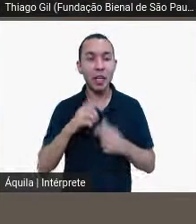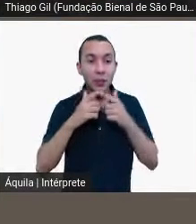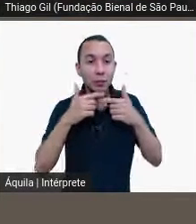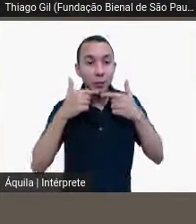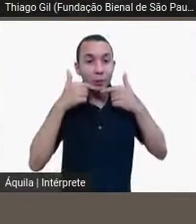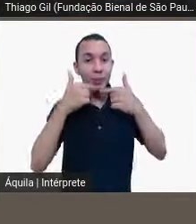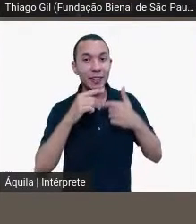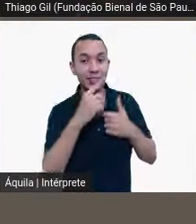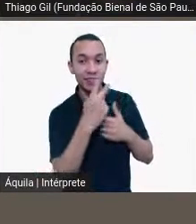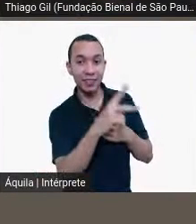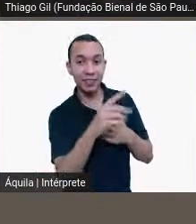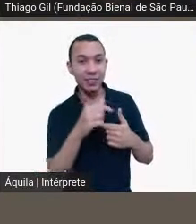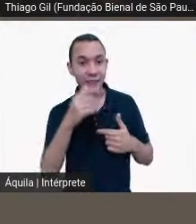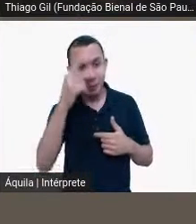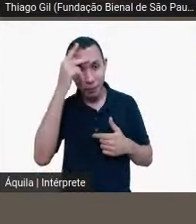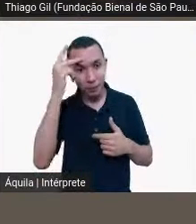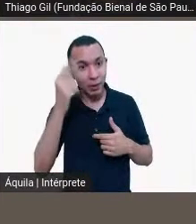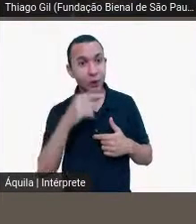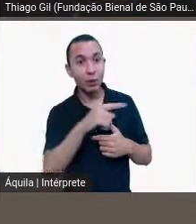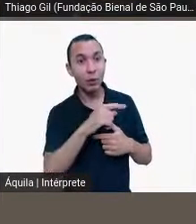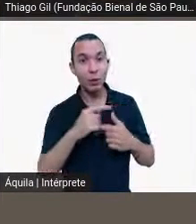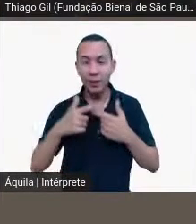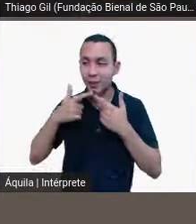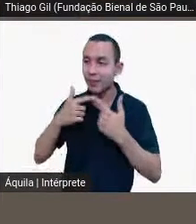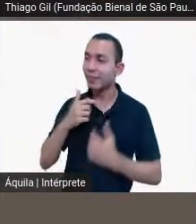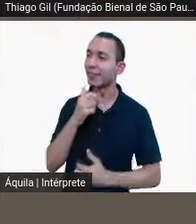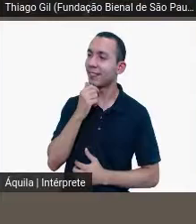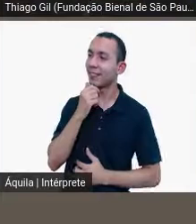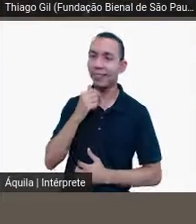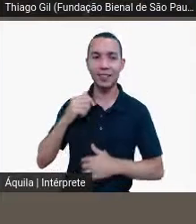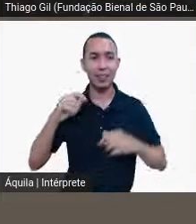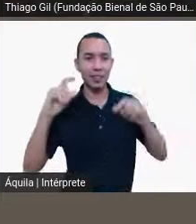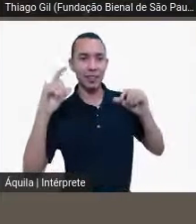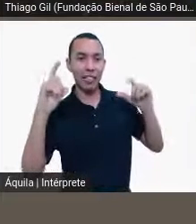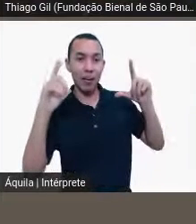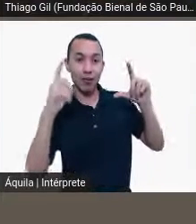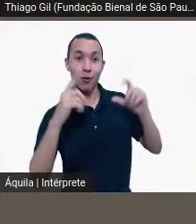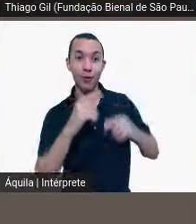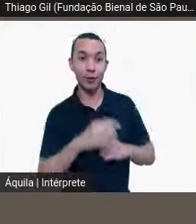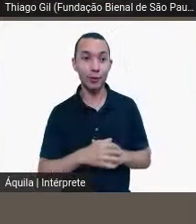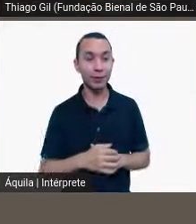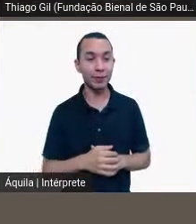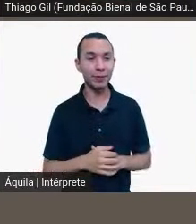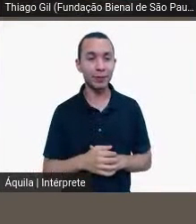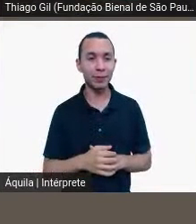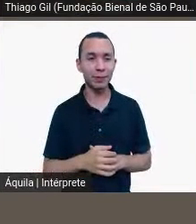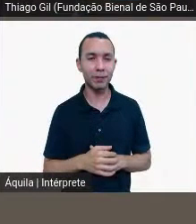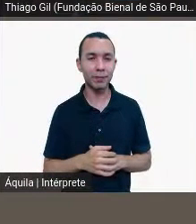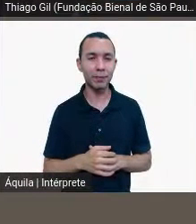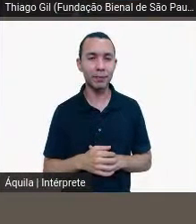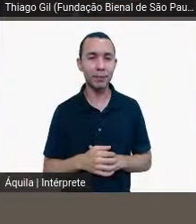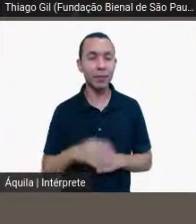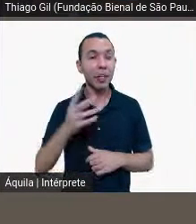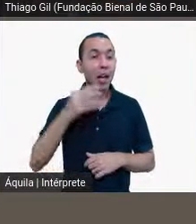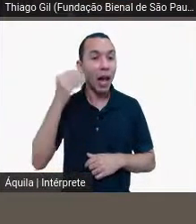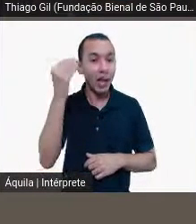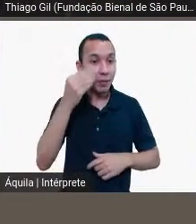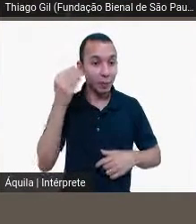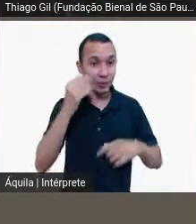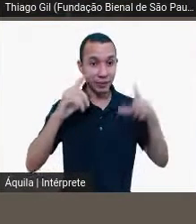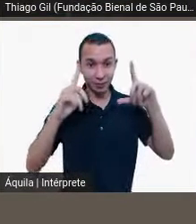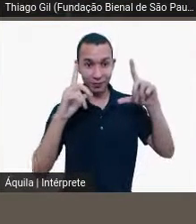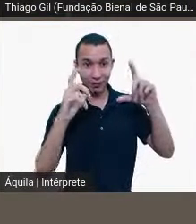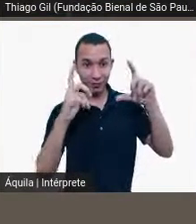contidos daqueles que pousam diante dela, né? Então, esse deslocamento sugere que a experiência fotográfica,